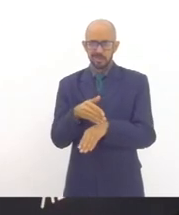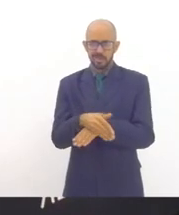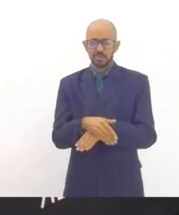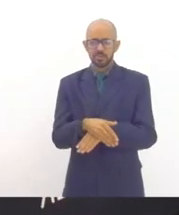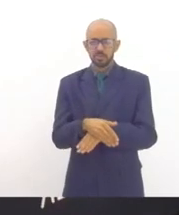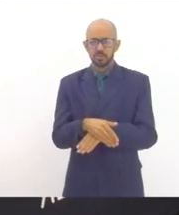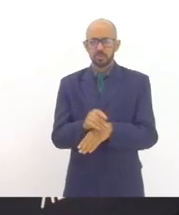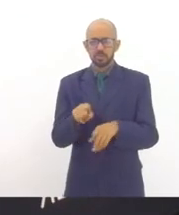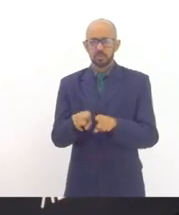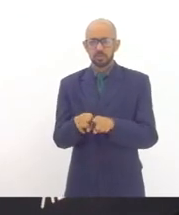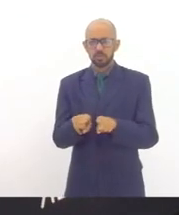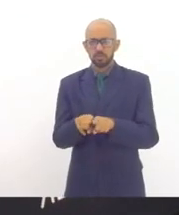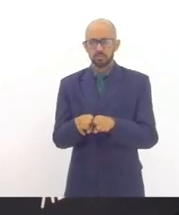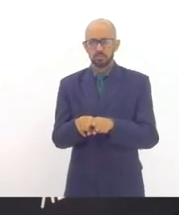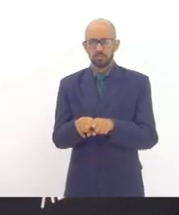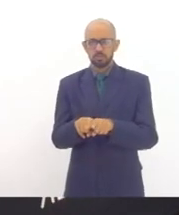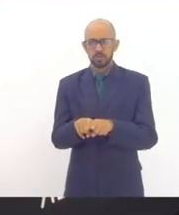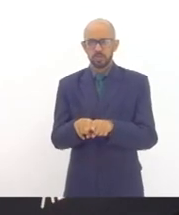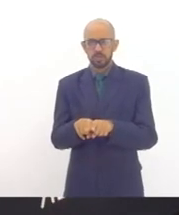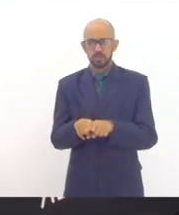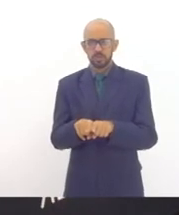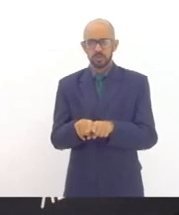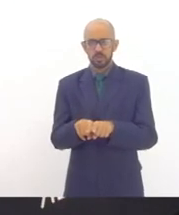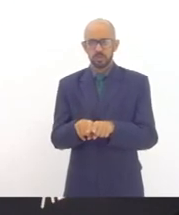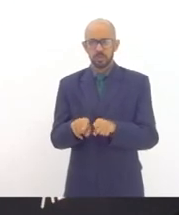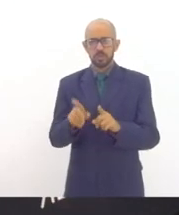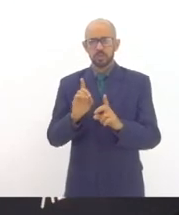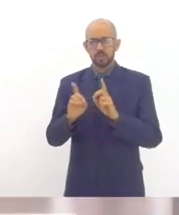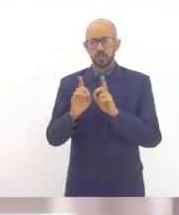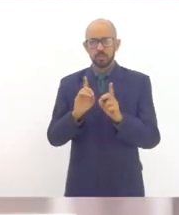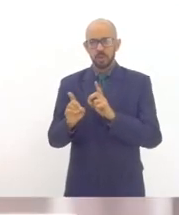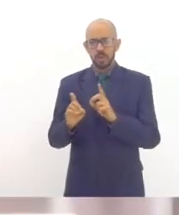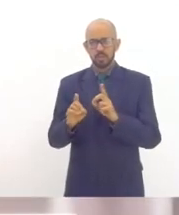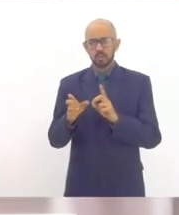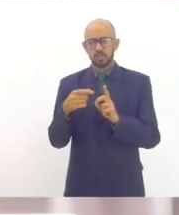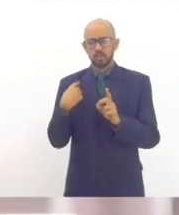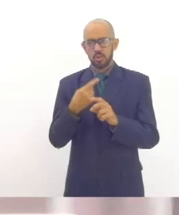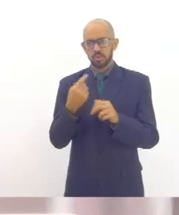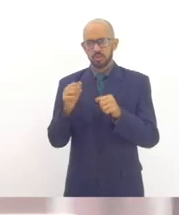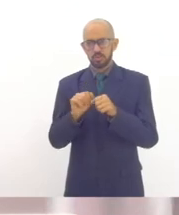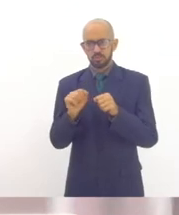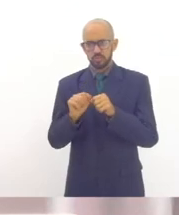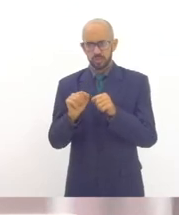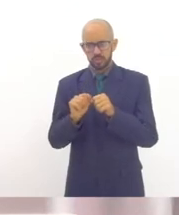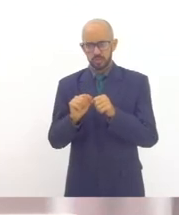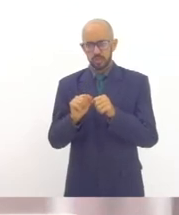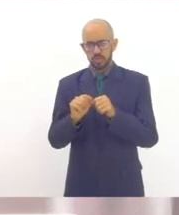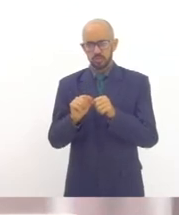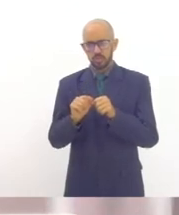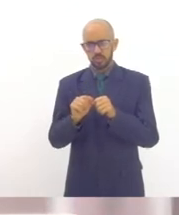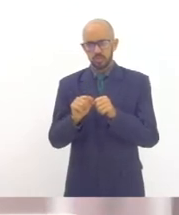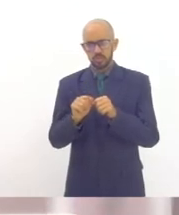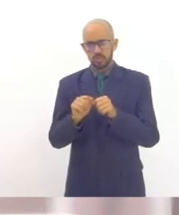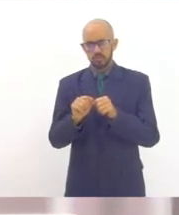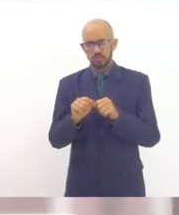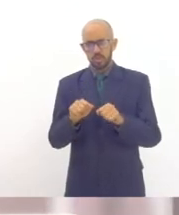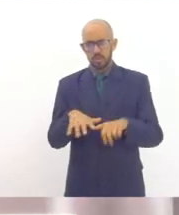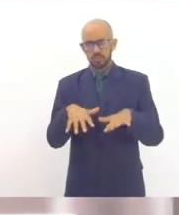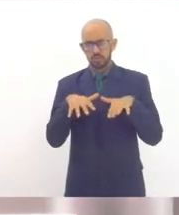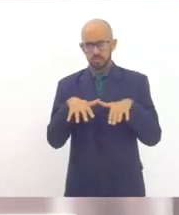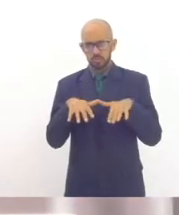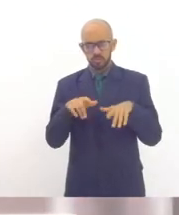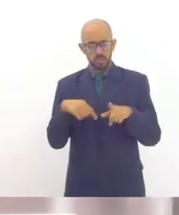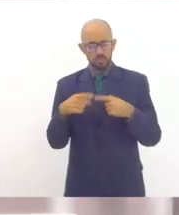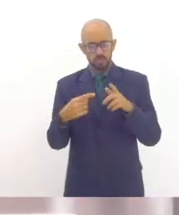Rosimara e Amandio, do debate que vem sendo feito e que nos motivou essa audiência pública. E aí vocês podem apresentar o que vocês